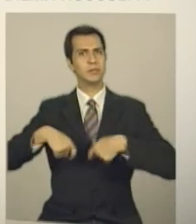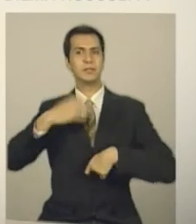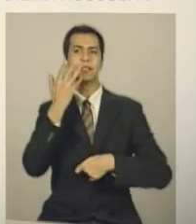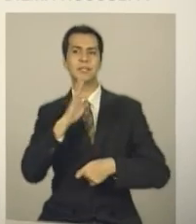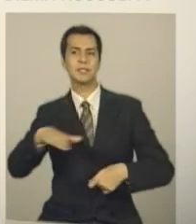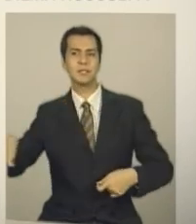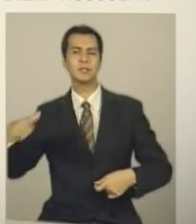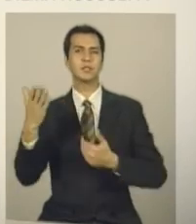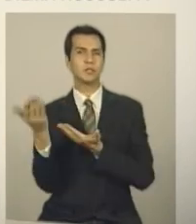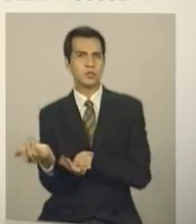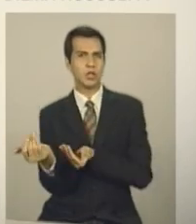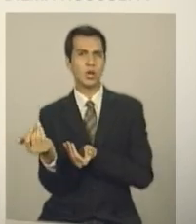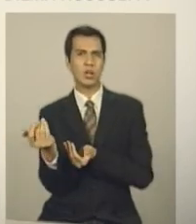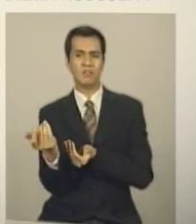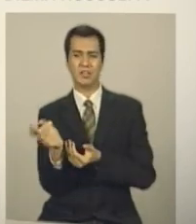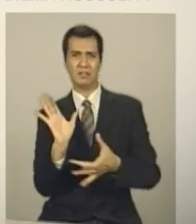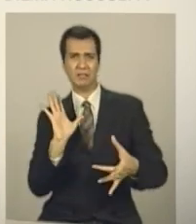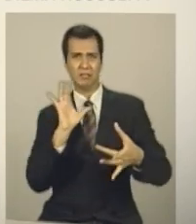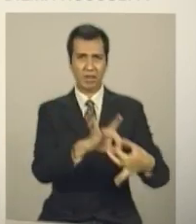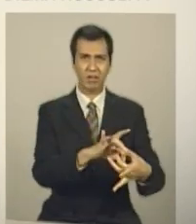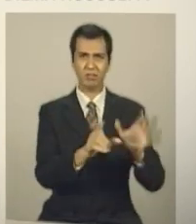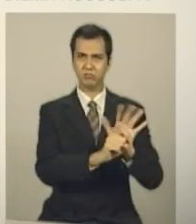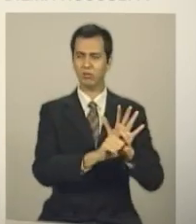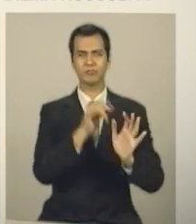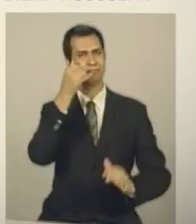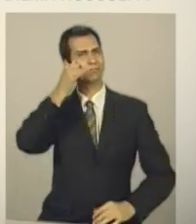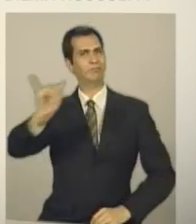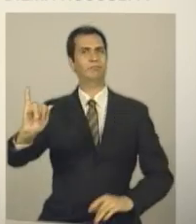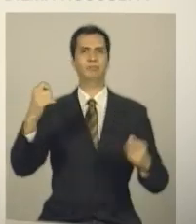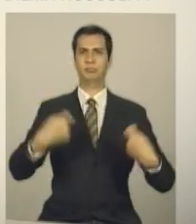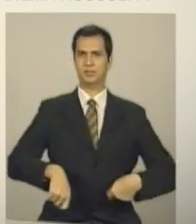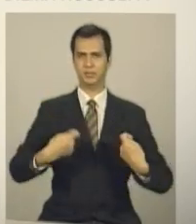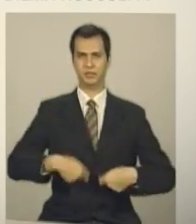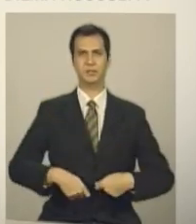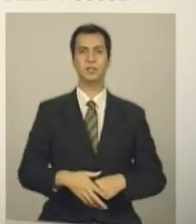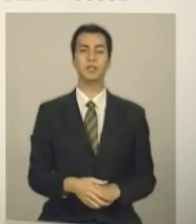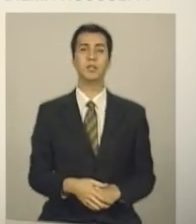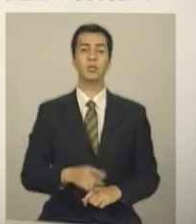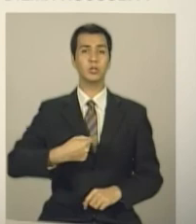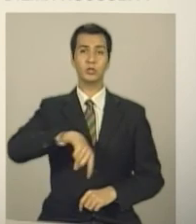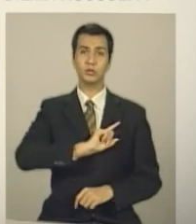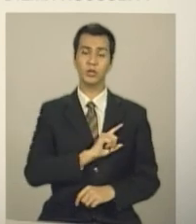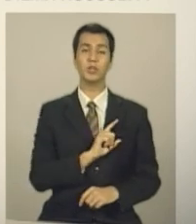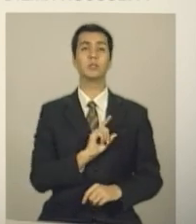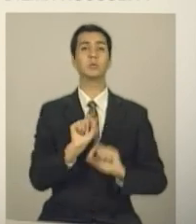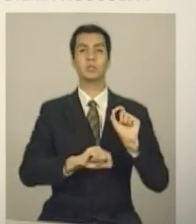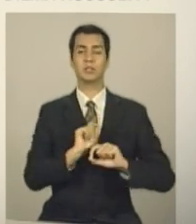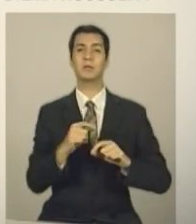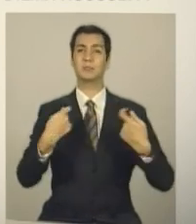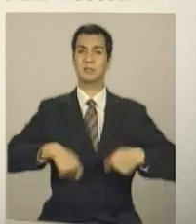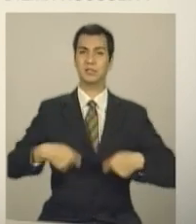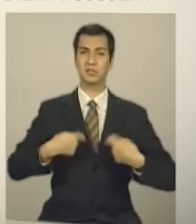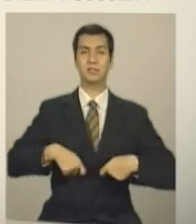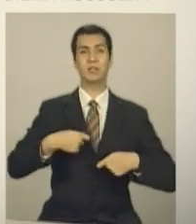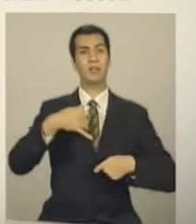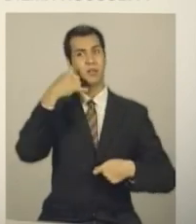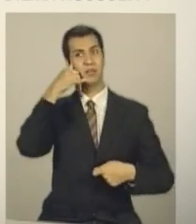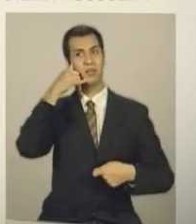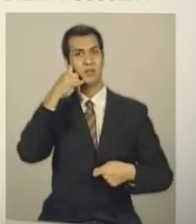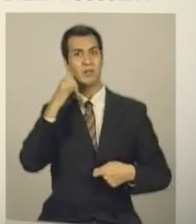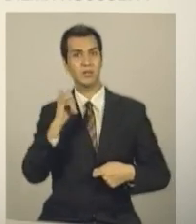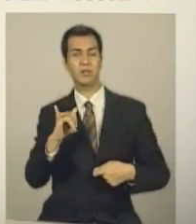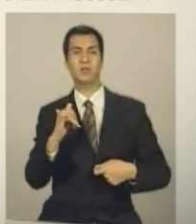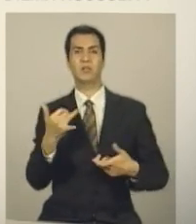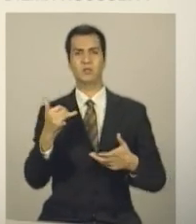se envolvam com as drogas Nossa grande meta é implantar no Brasil uma política Ampla moderna corajosa e